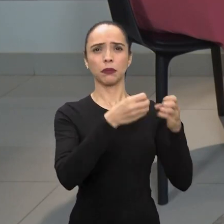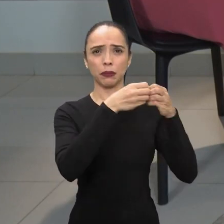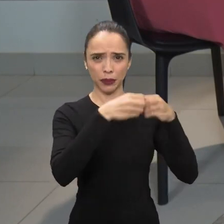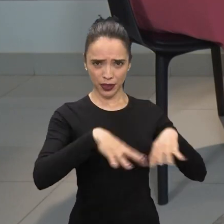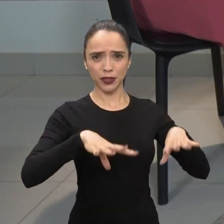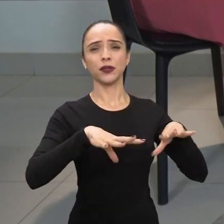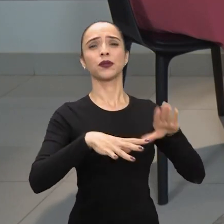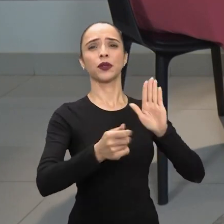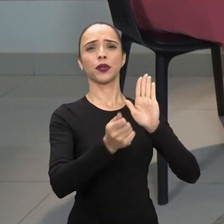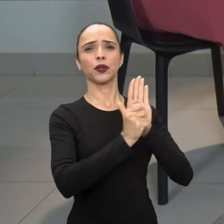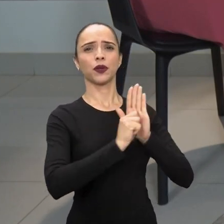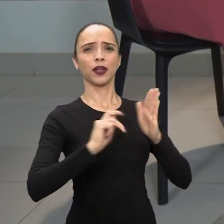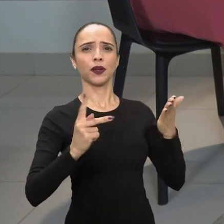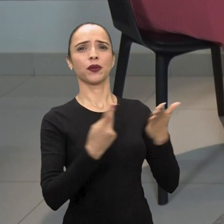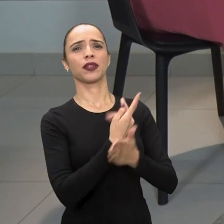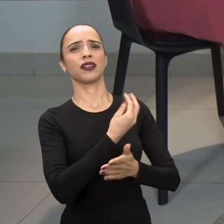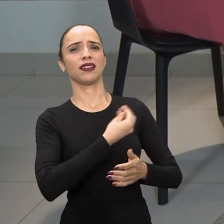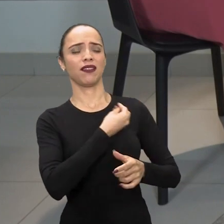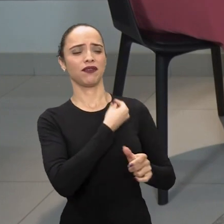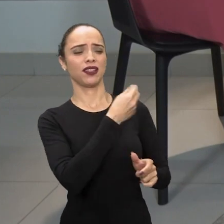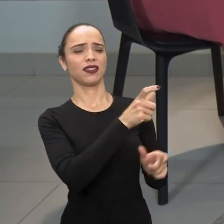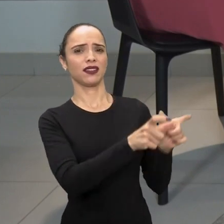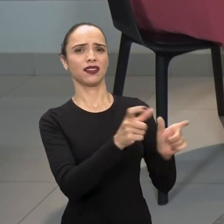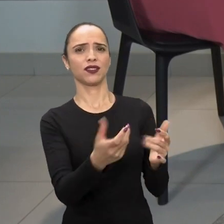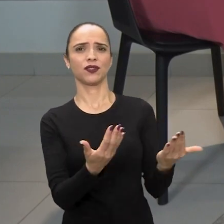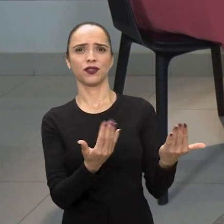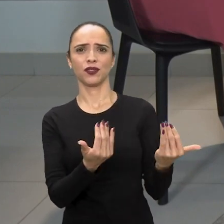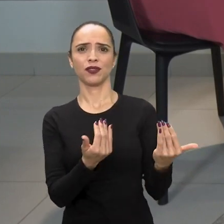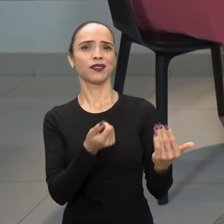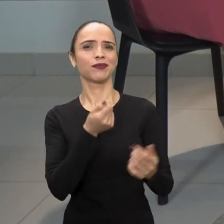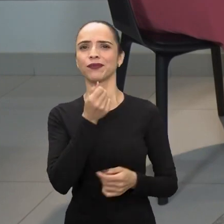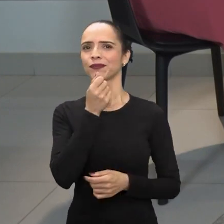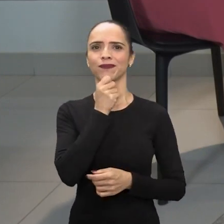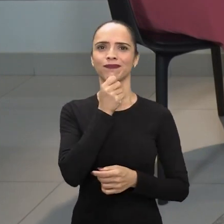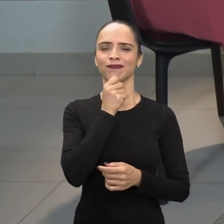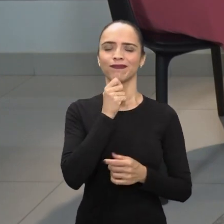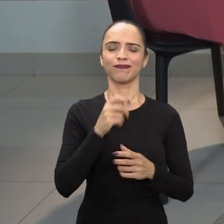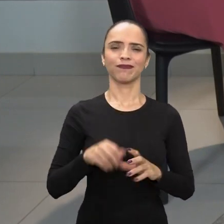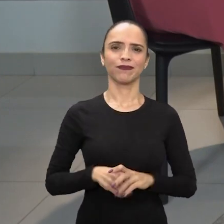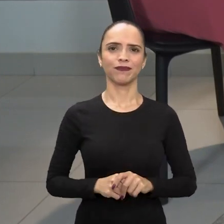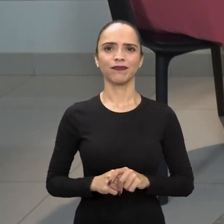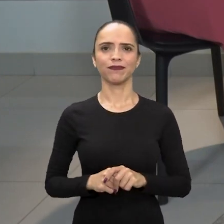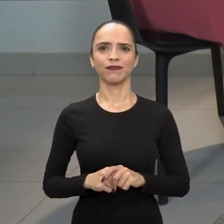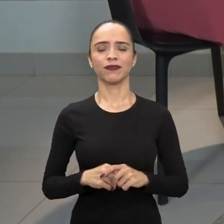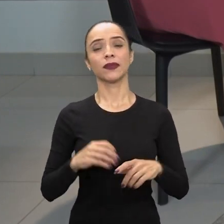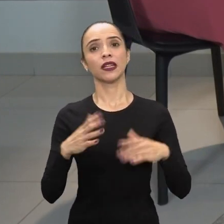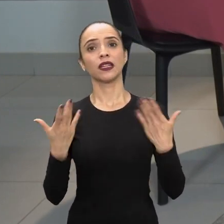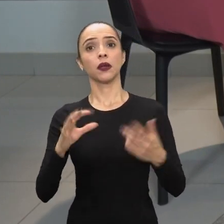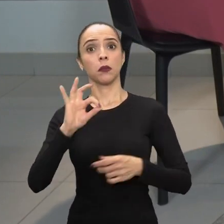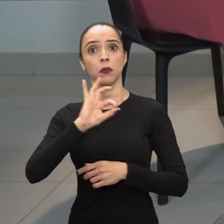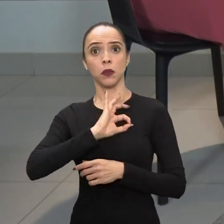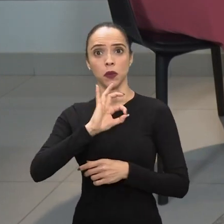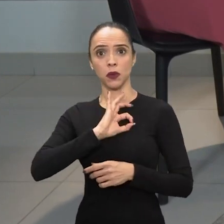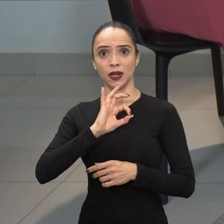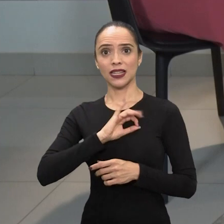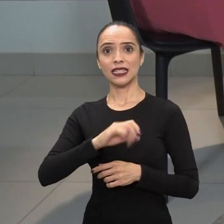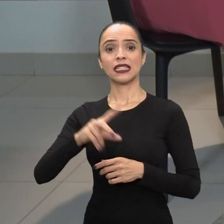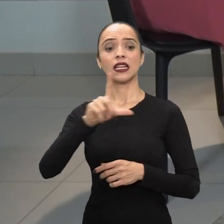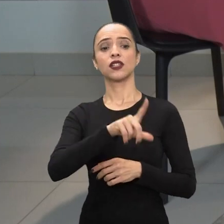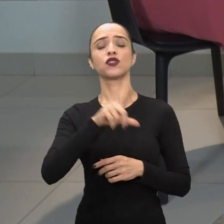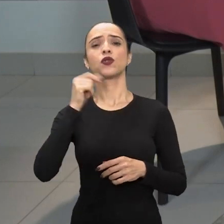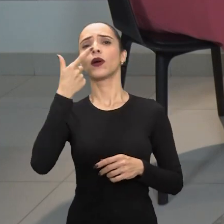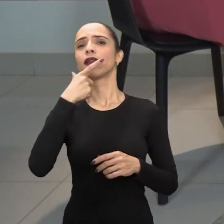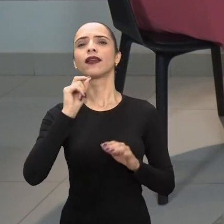os danos que as drogas causam nessa população né então é seletivo o policial